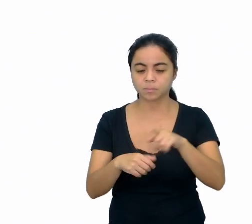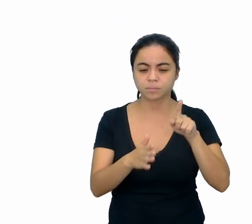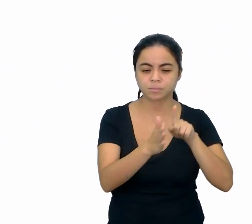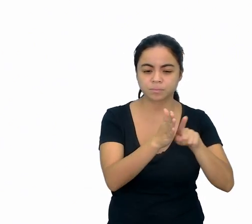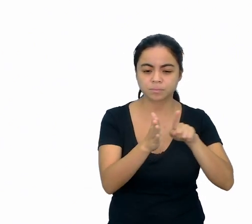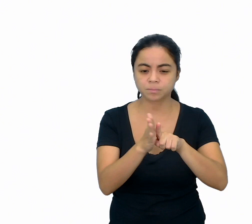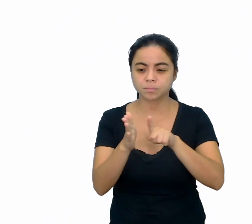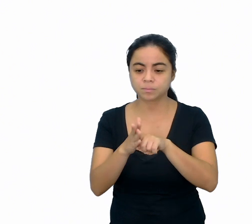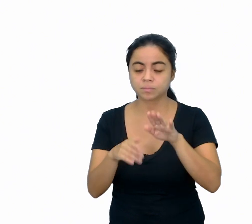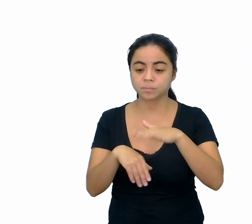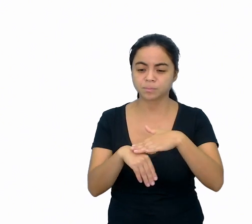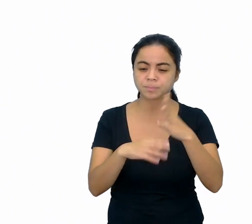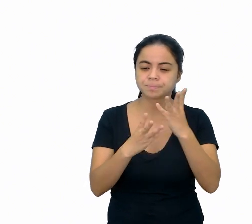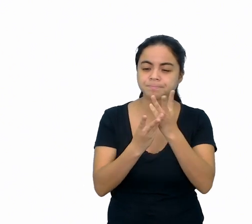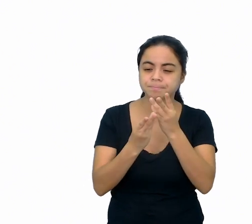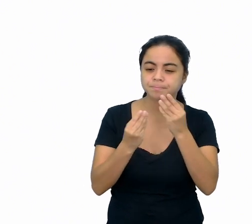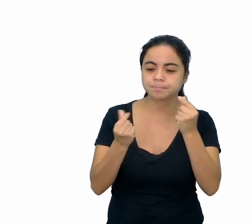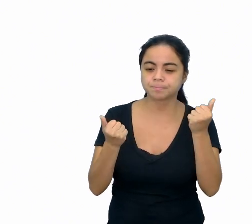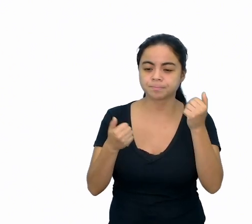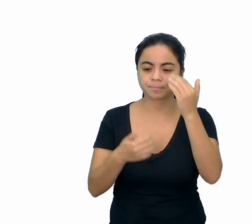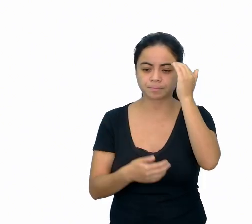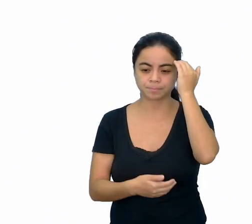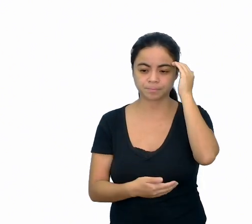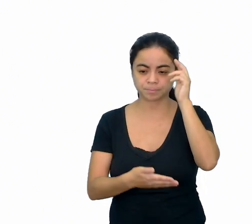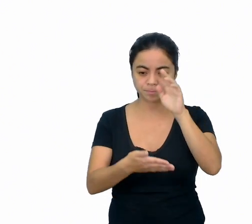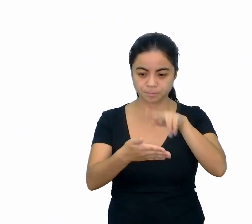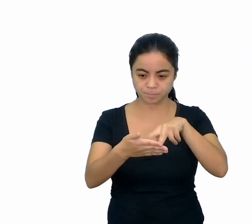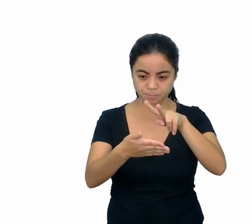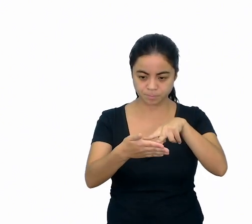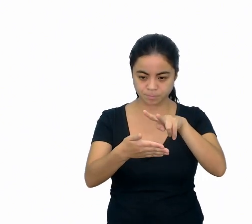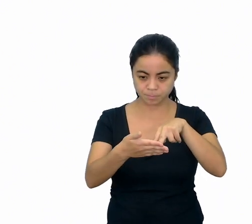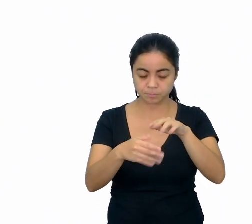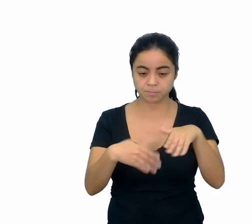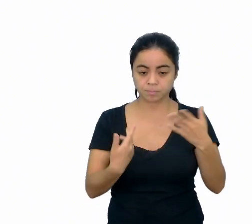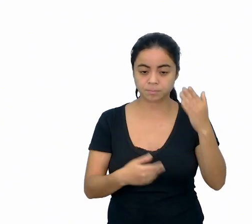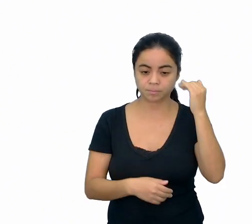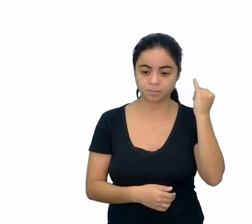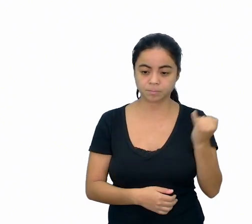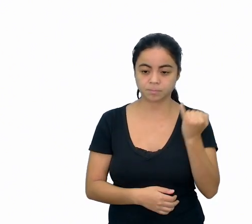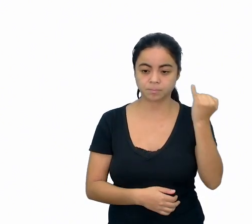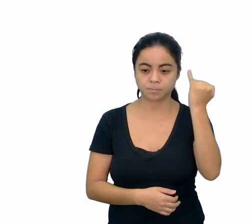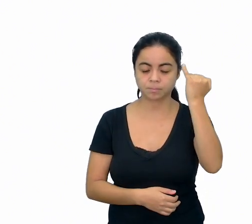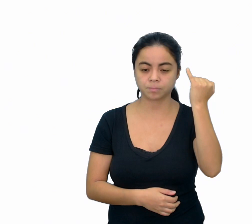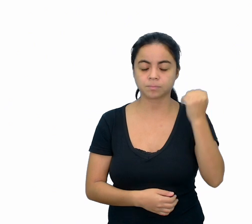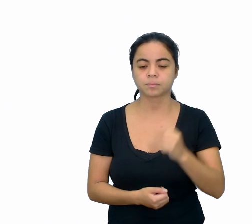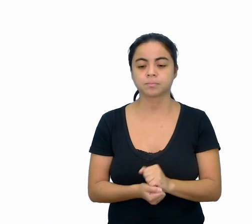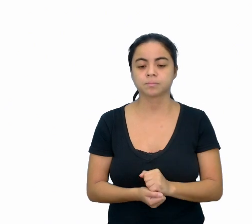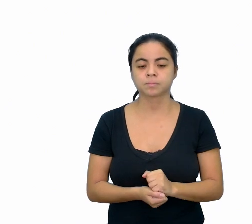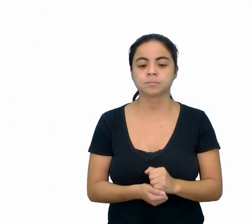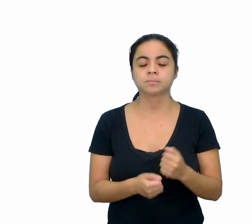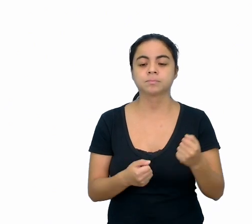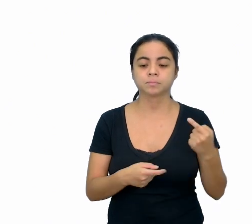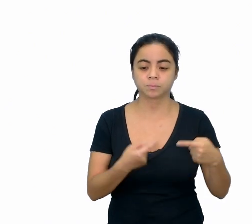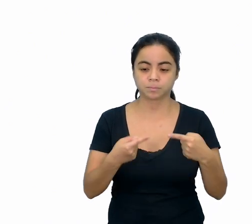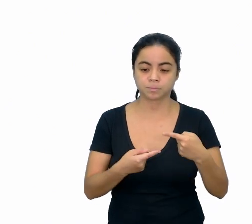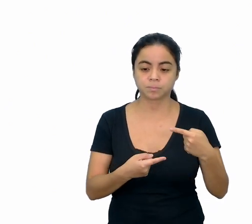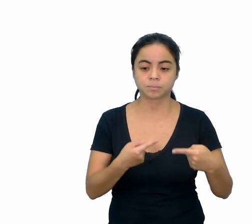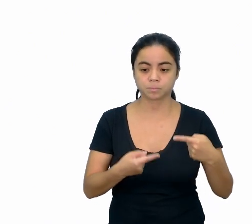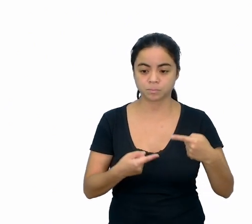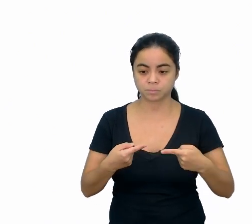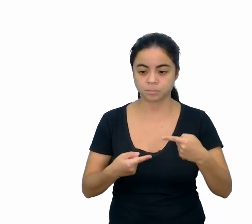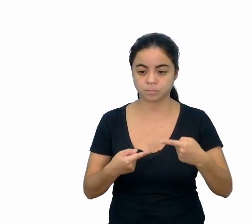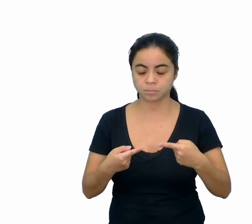muito mais ricas a compreensão do texto. Por isso, é importante que essas questões sejam discutidas com os